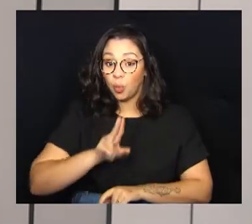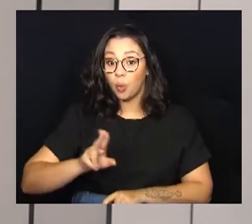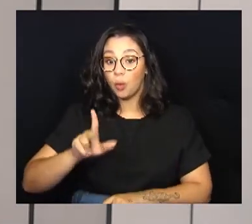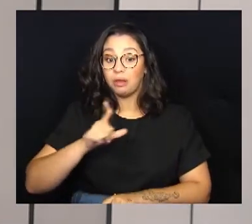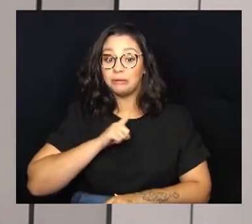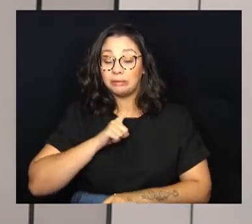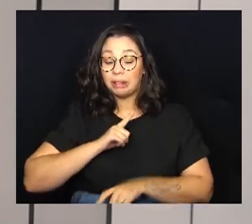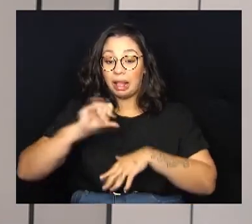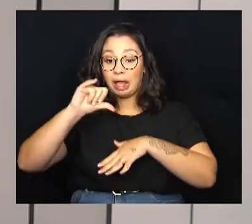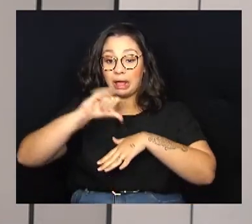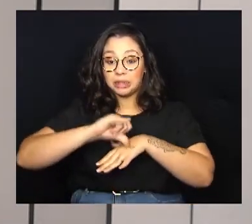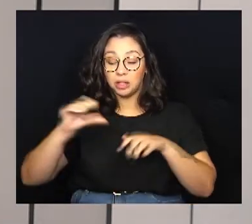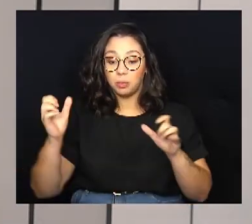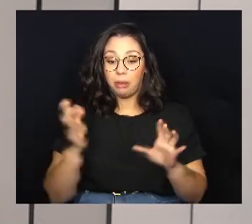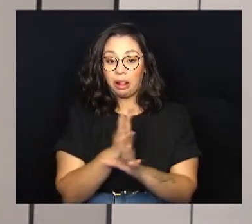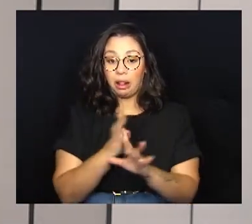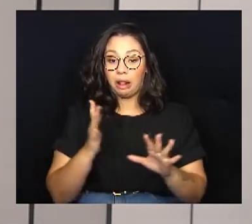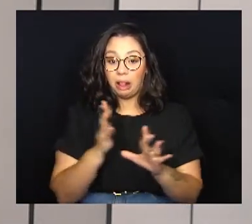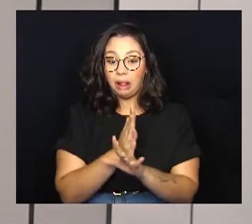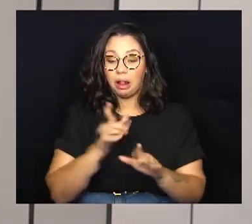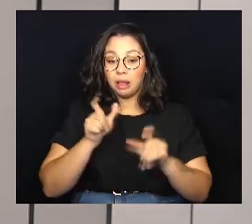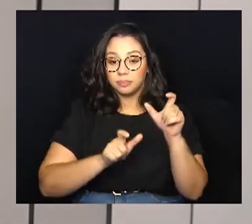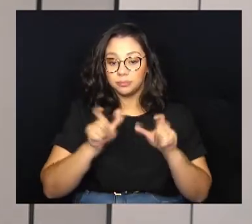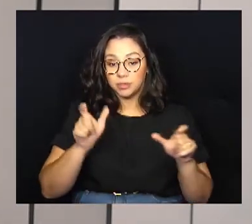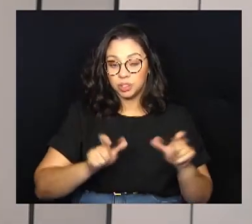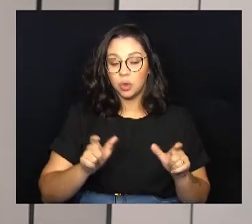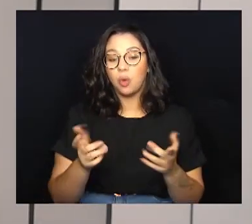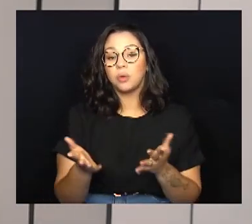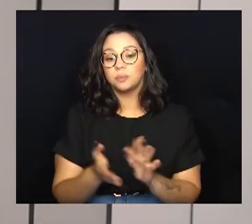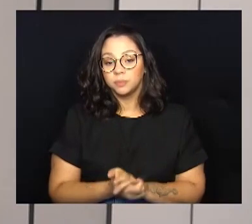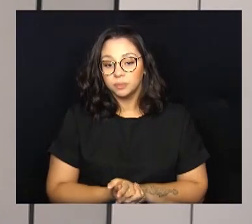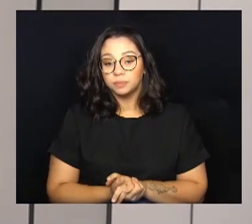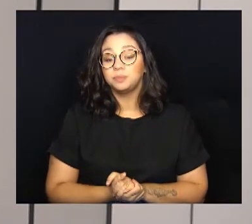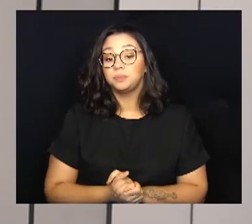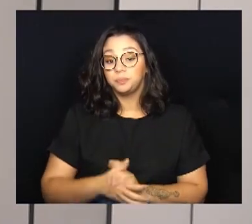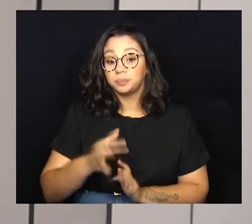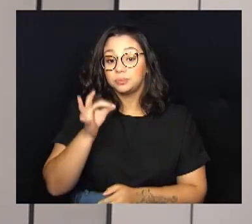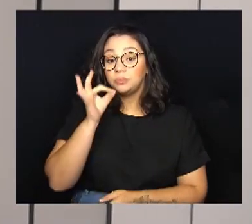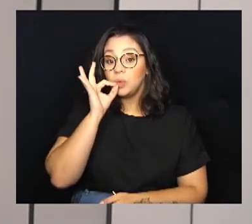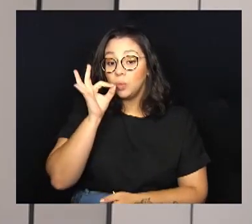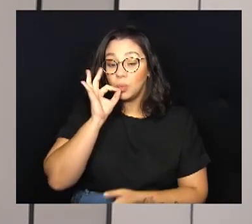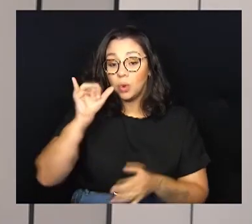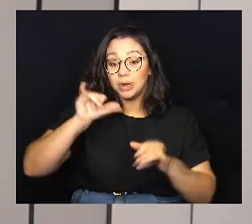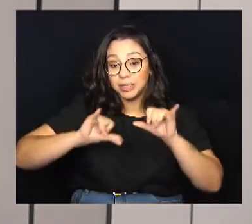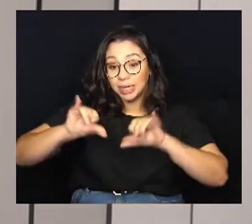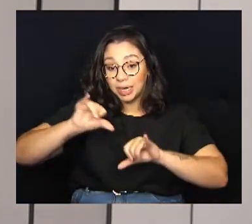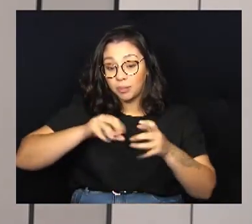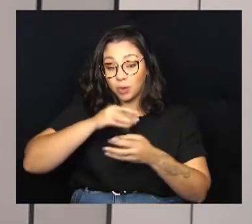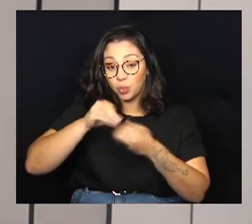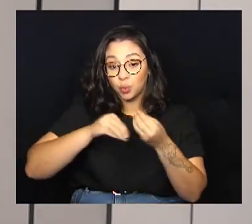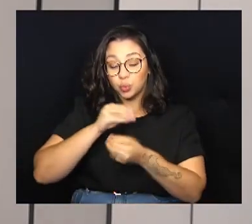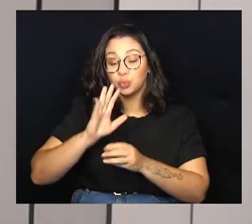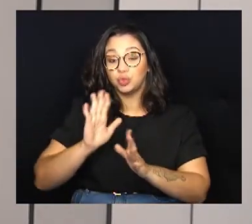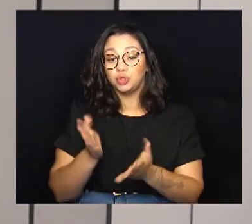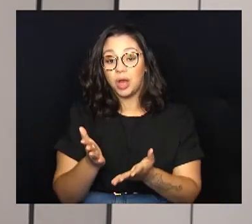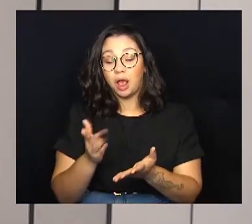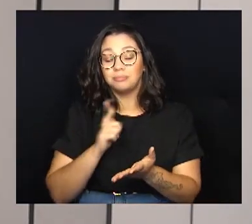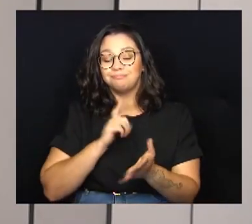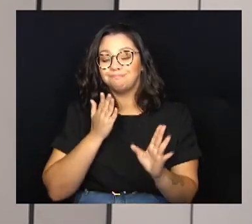sintética, também conhecida como K2, K9 ou Spice, entre outros nomes, virou uma